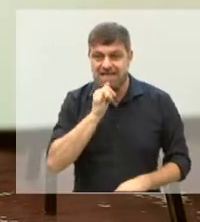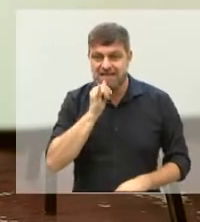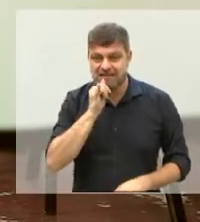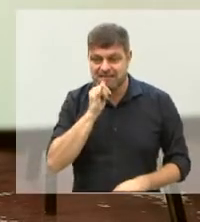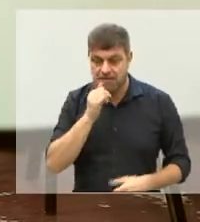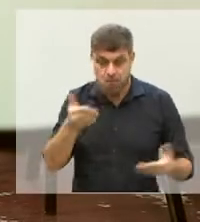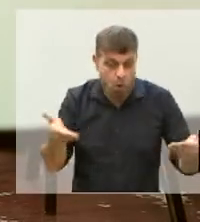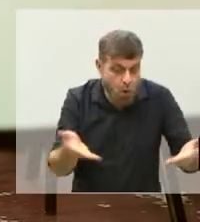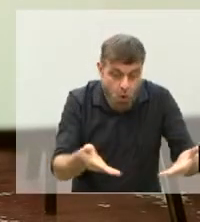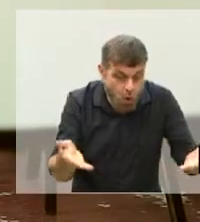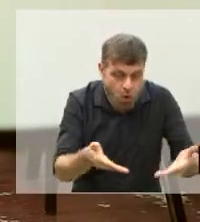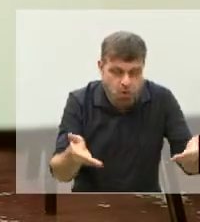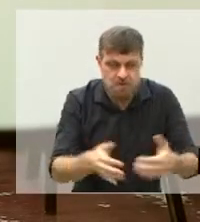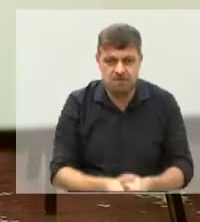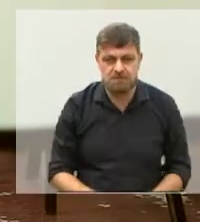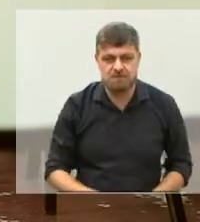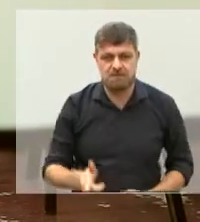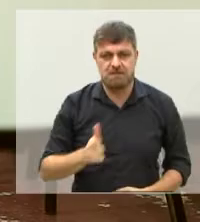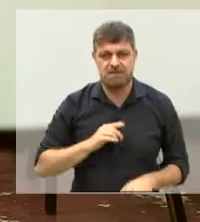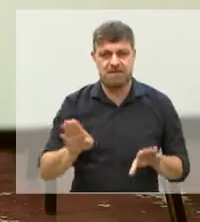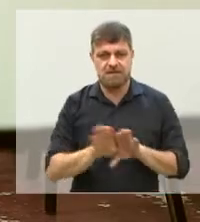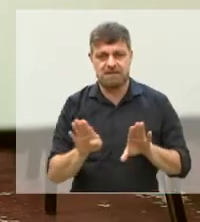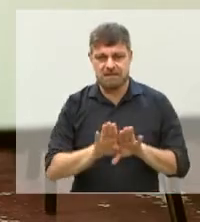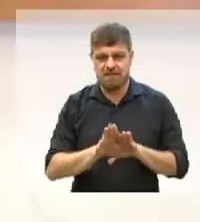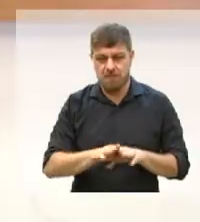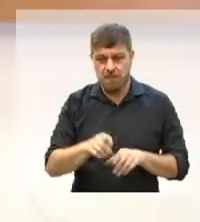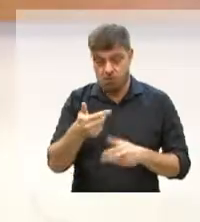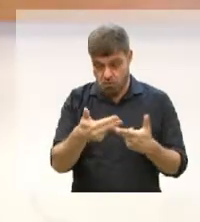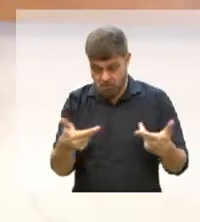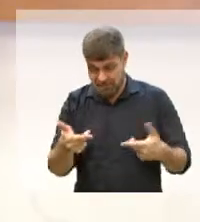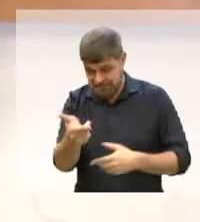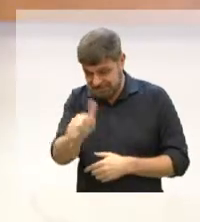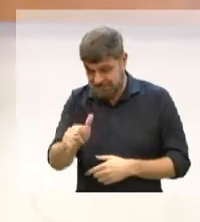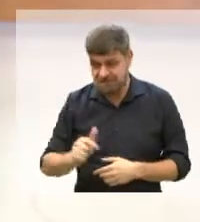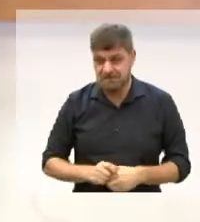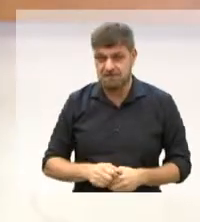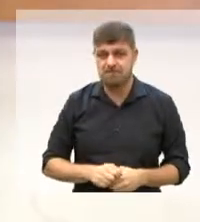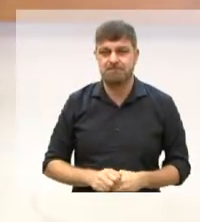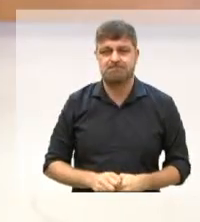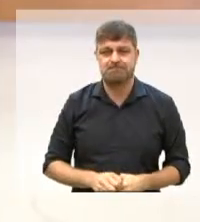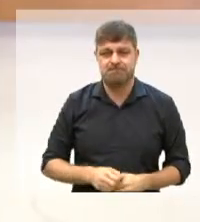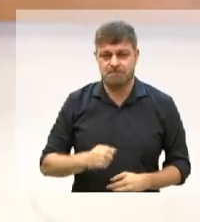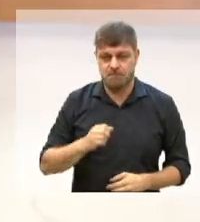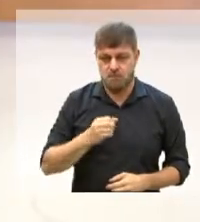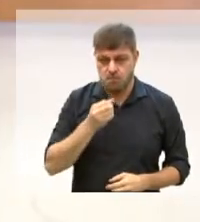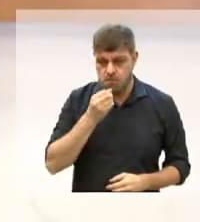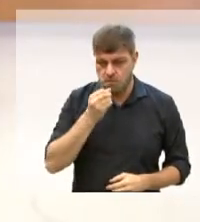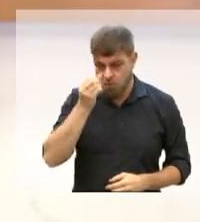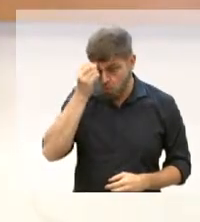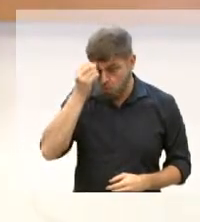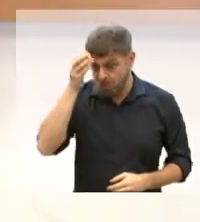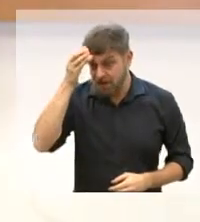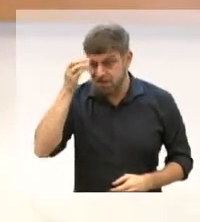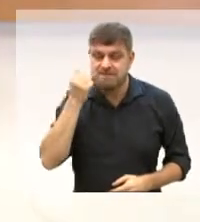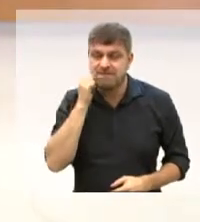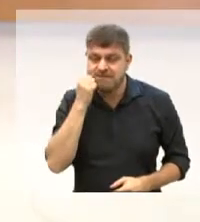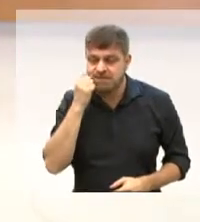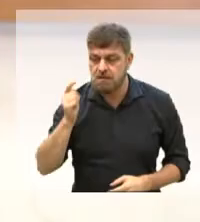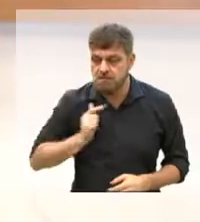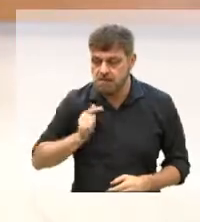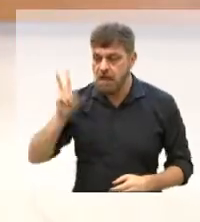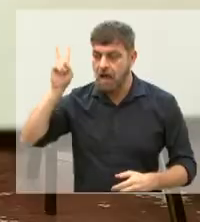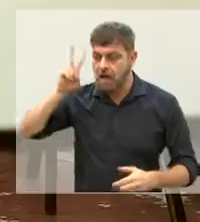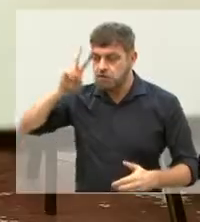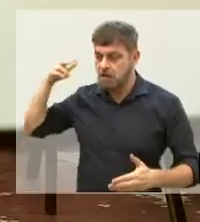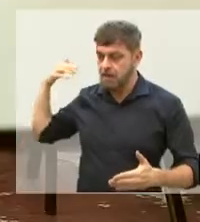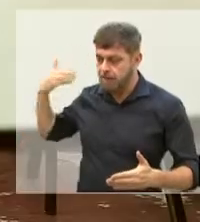cotidiano. Isso. Né? E acho que tem um outro elemento que é a ideia também de que o conhecimento científico, ele é fruto de processos históricos,